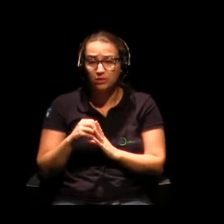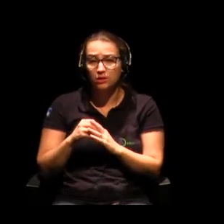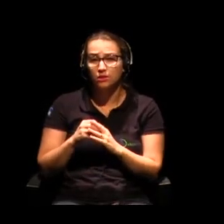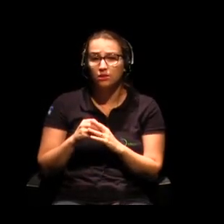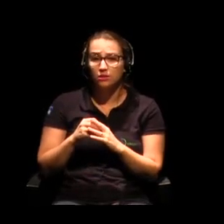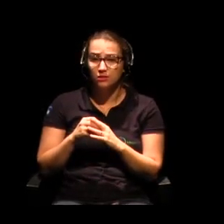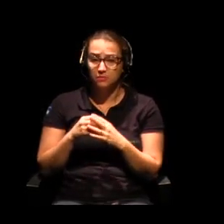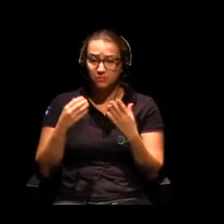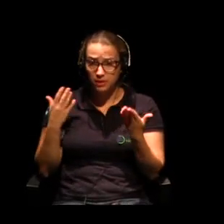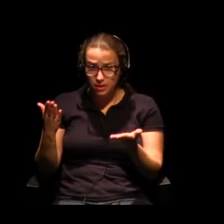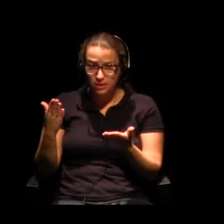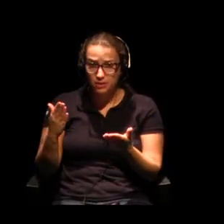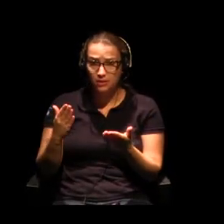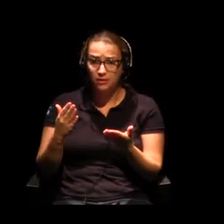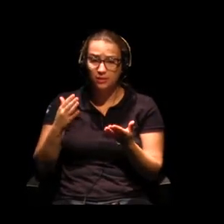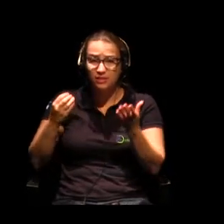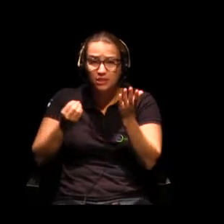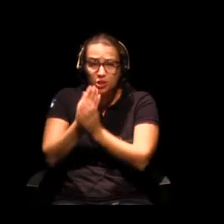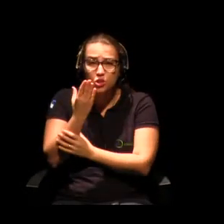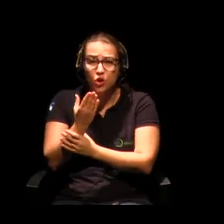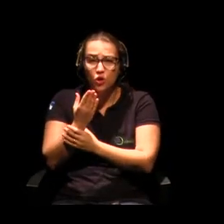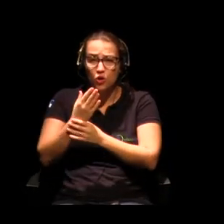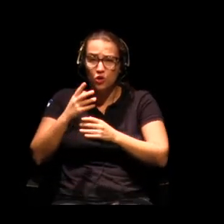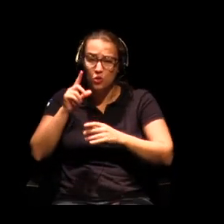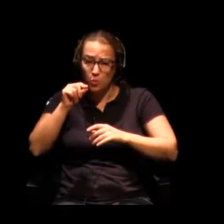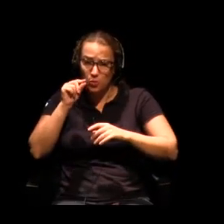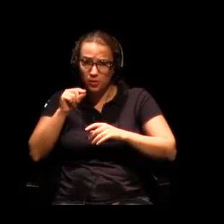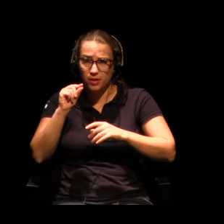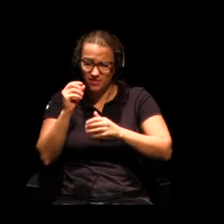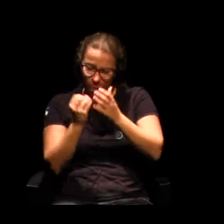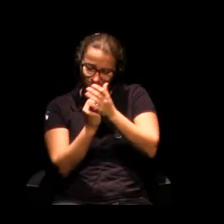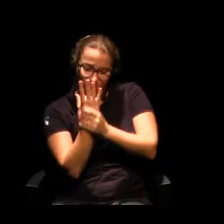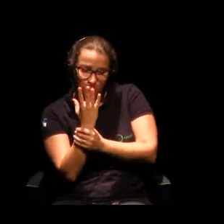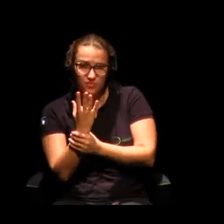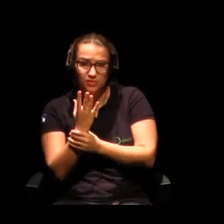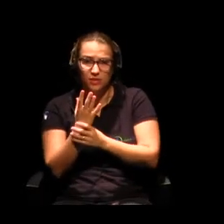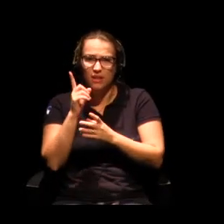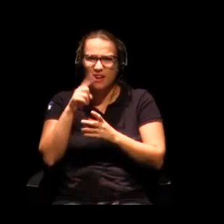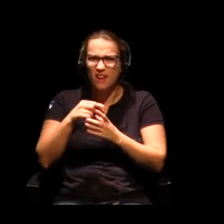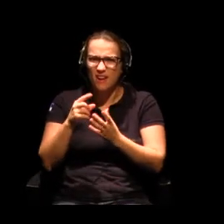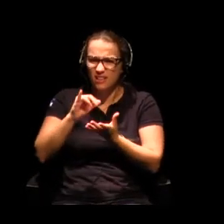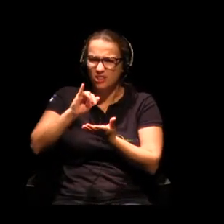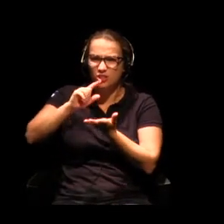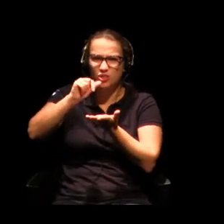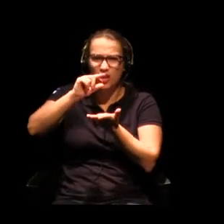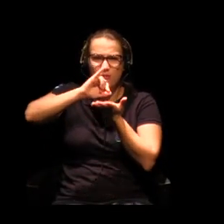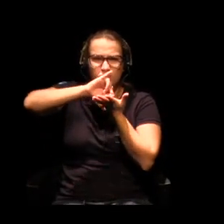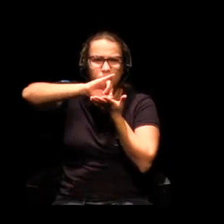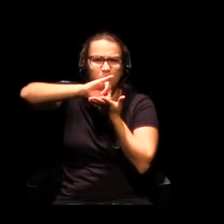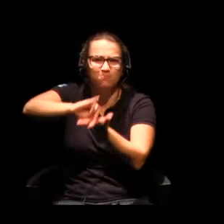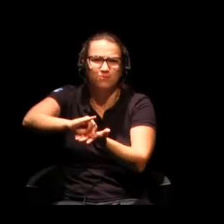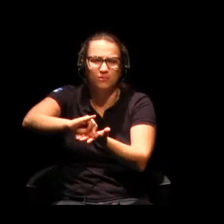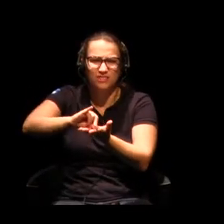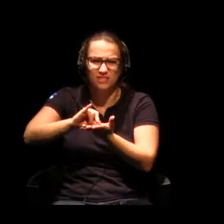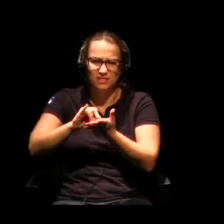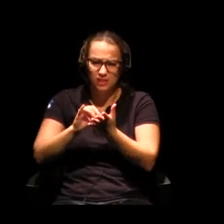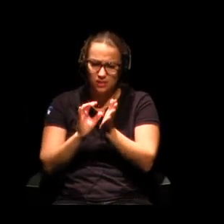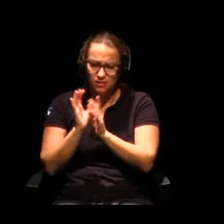Roosevelt criou o New Deal, e o que isso fez foi criar um grande investimento